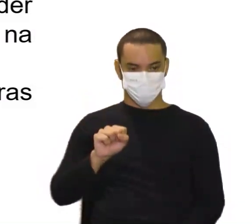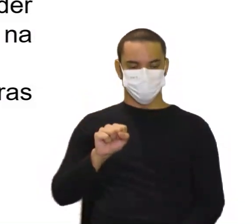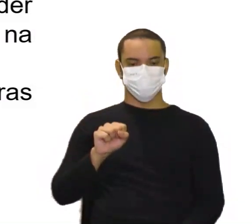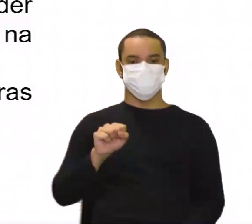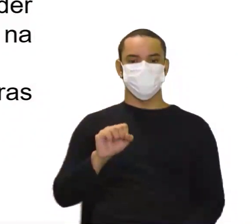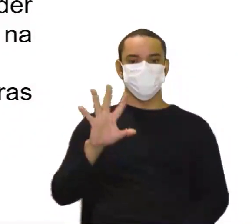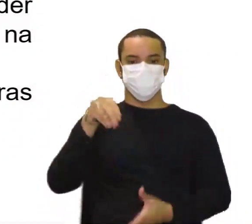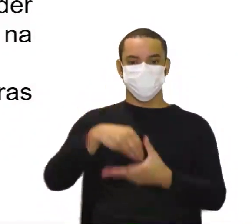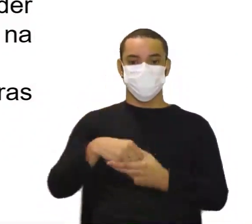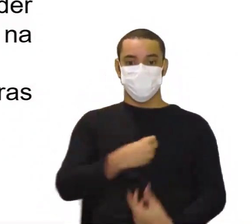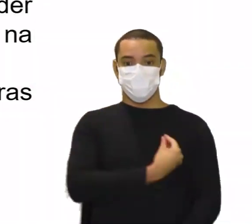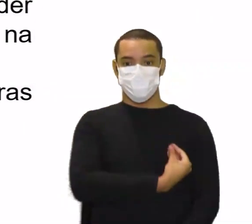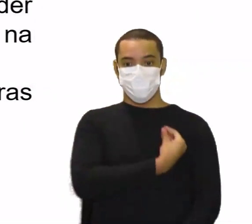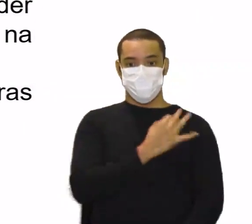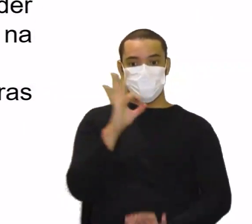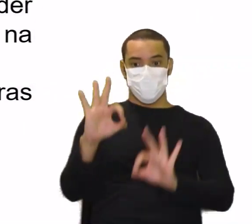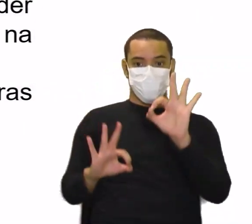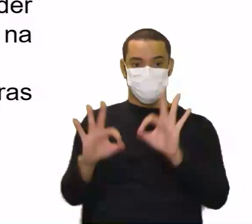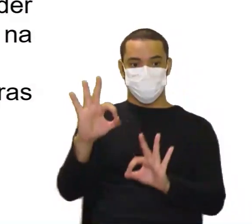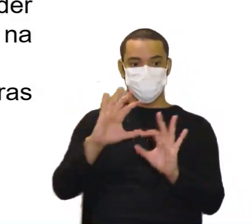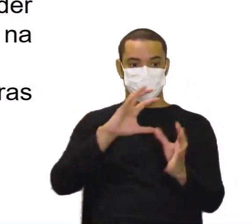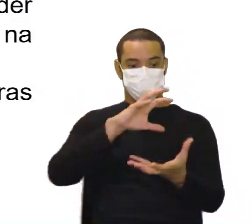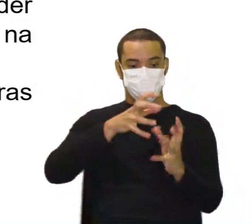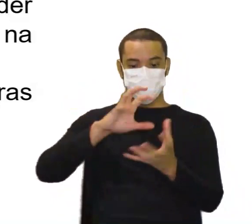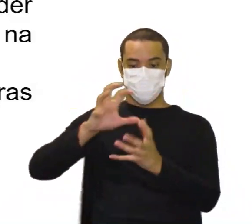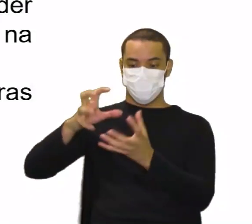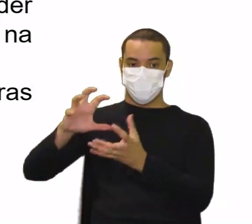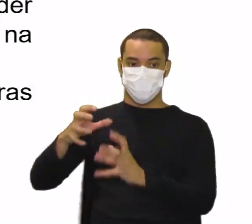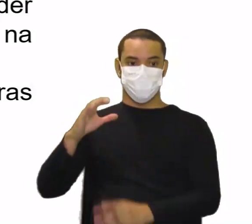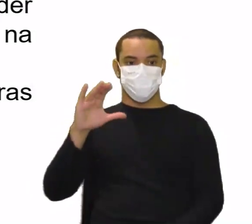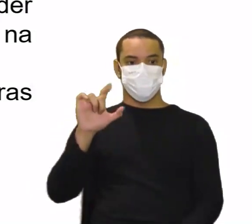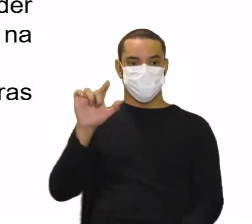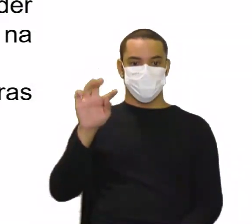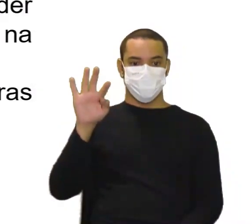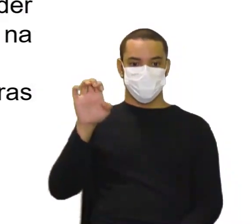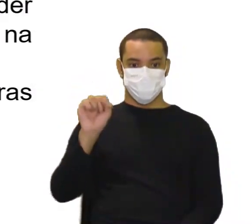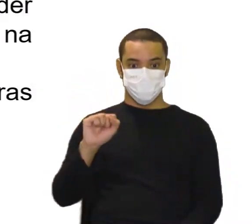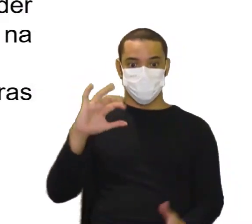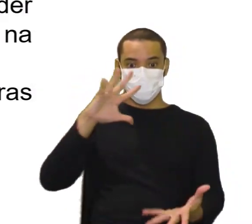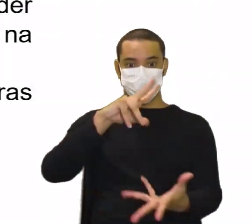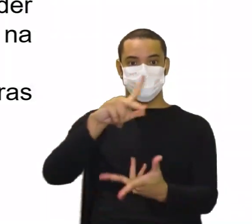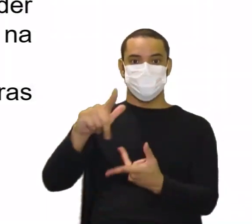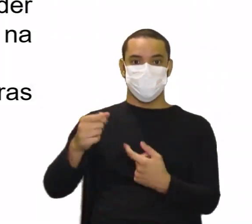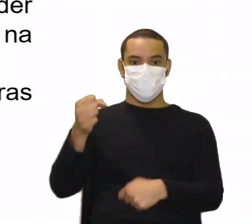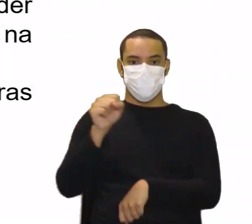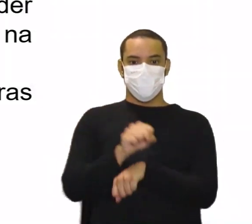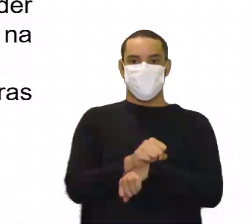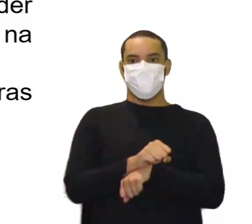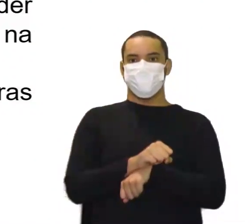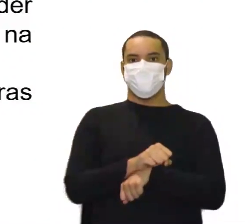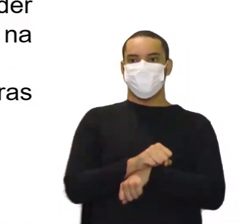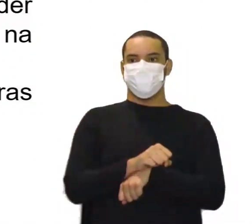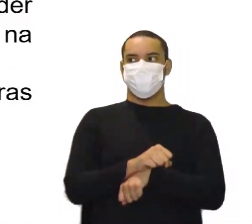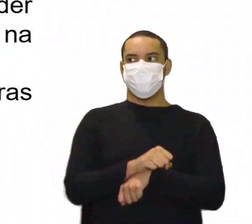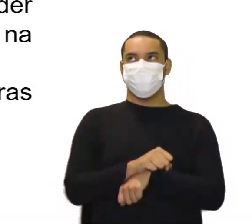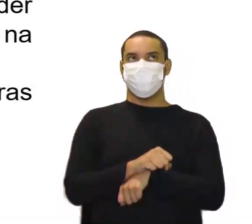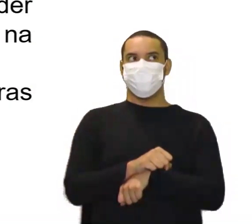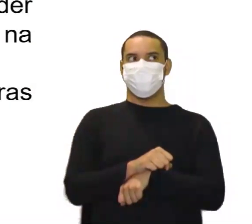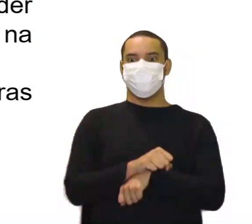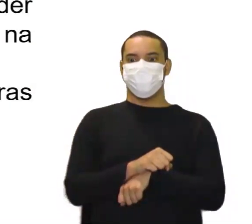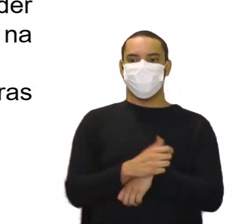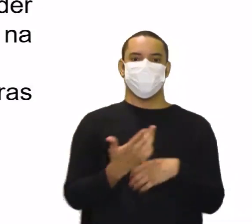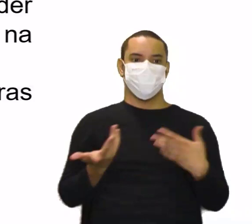cosmos, né, estava organizado em esferas celestes e que a Terra era imóvel.